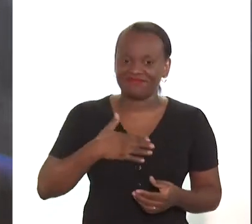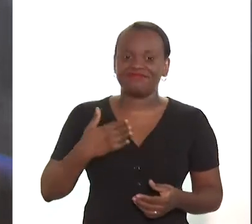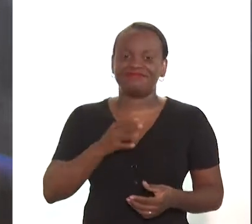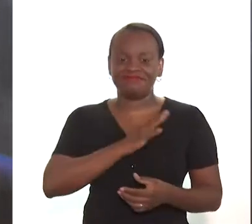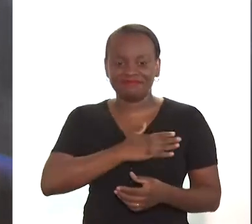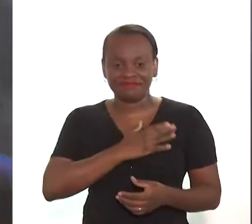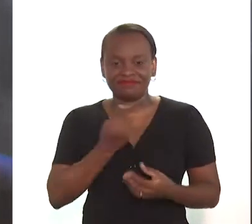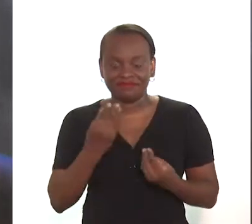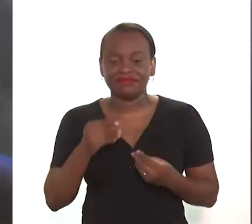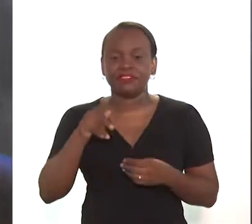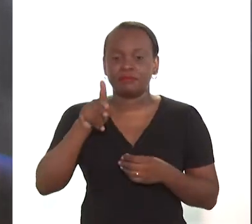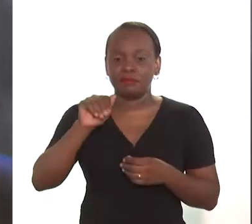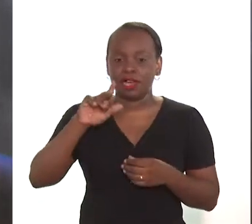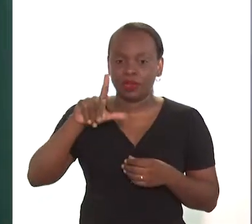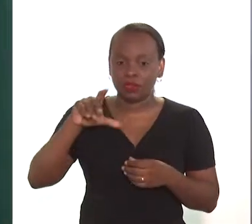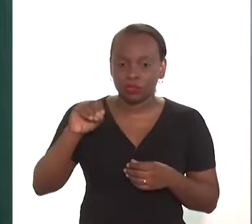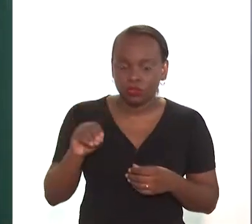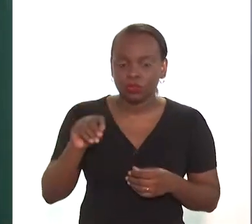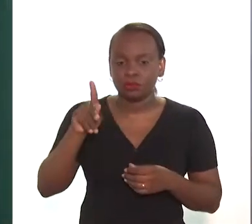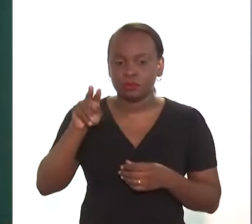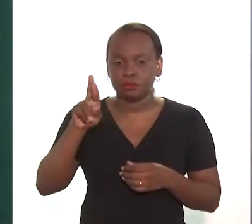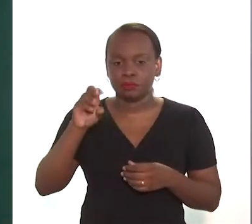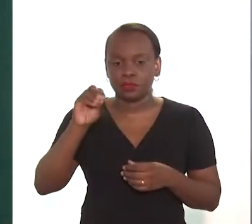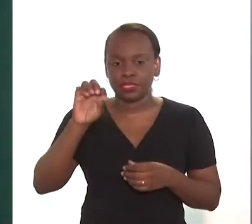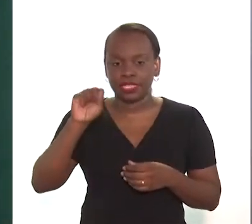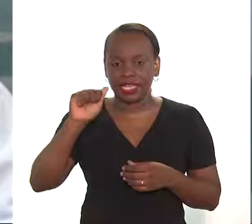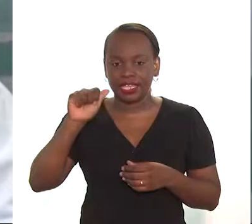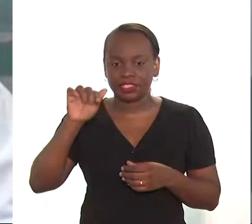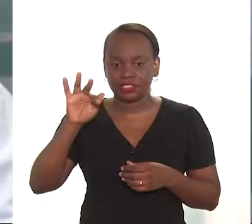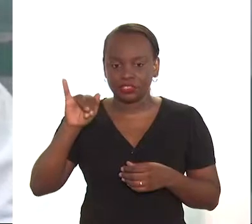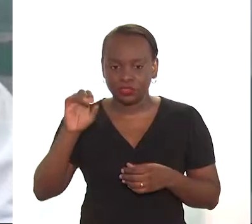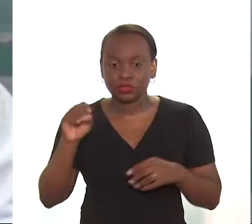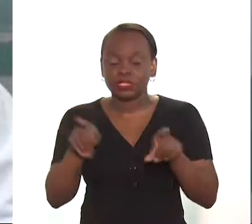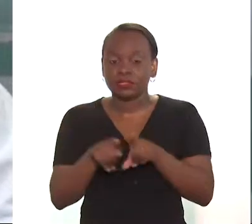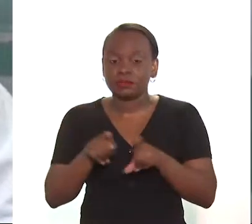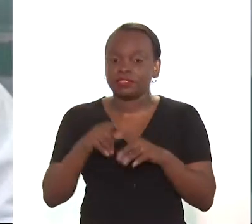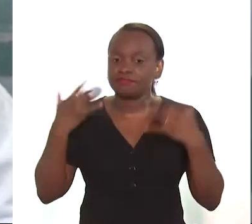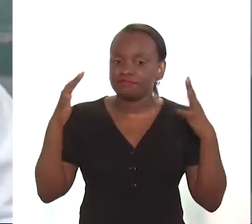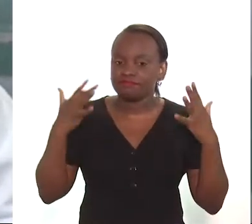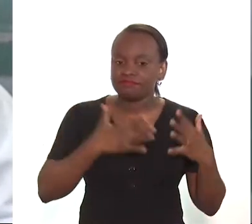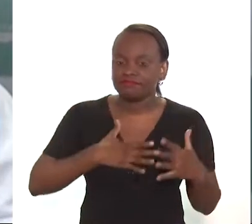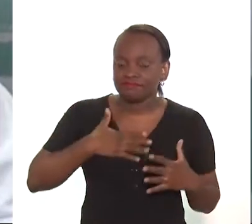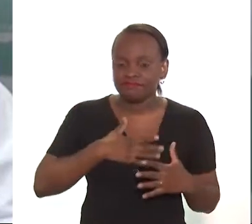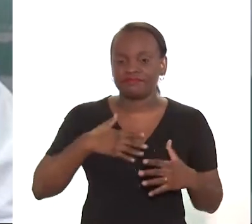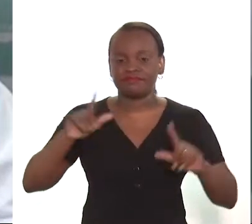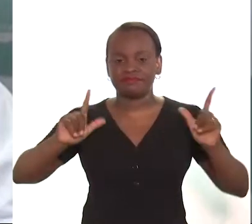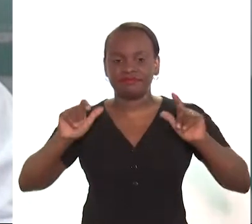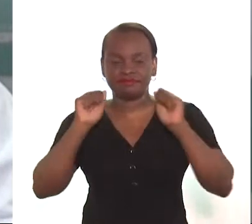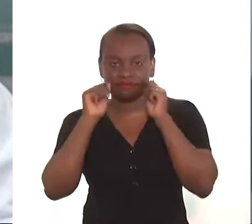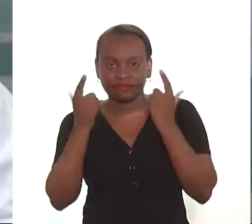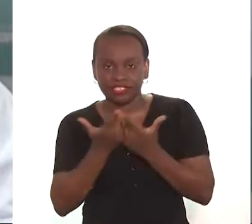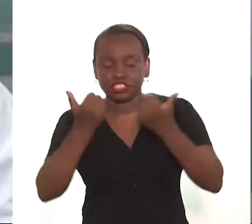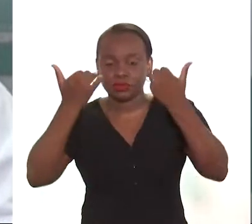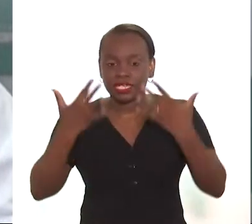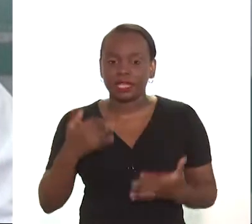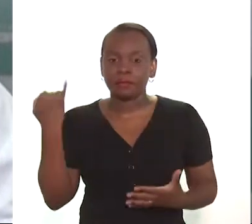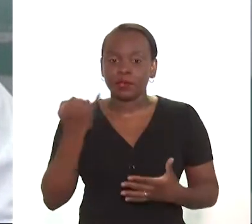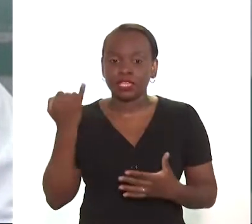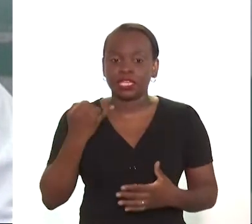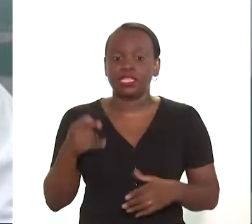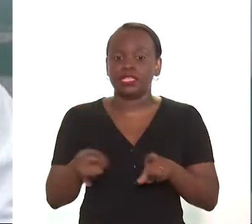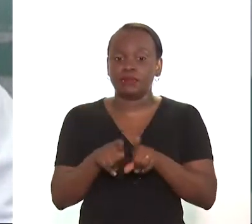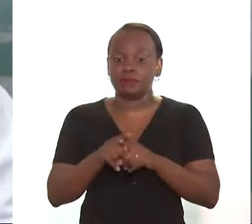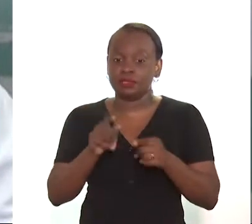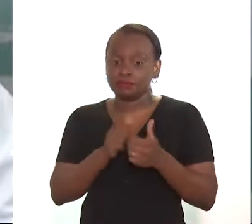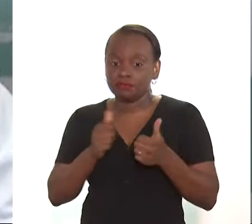querido Paulo Protásio, saudar a TV Alerj, dizer da importância e do protagonismo